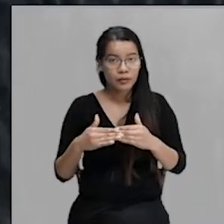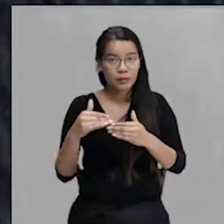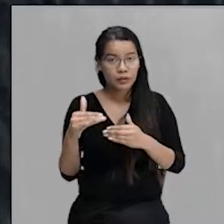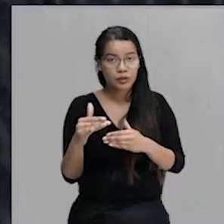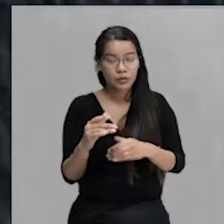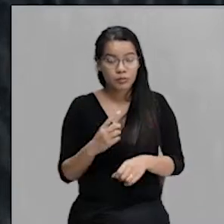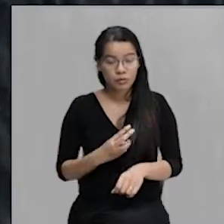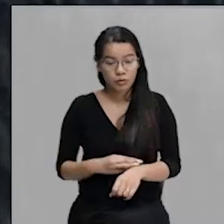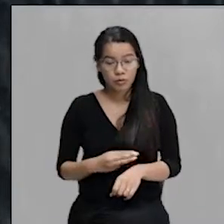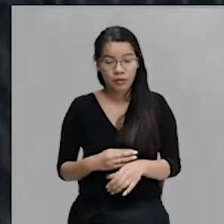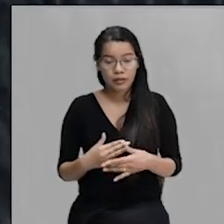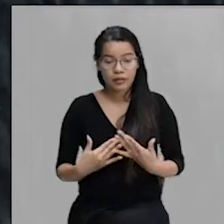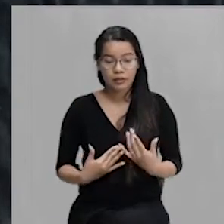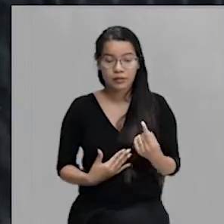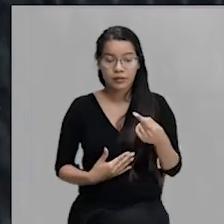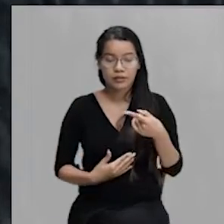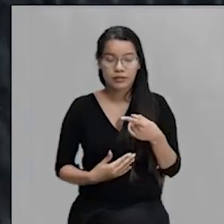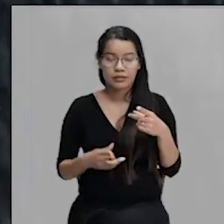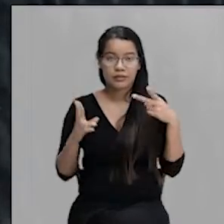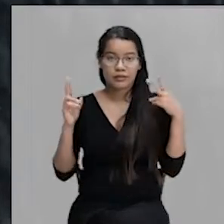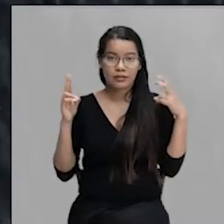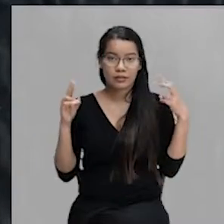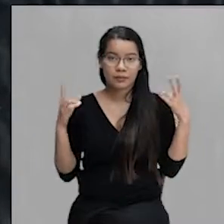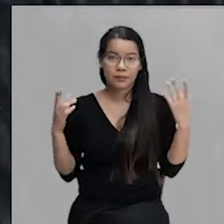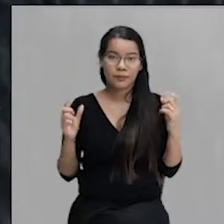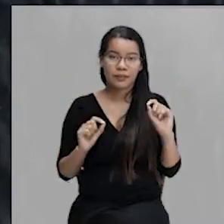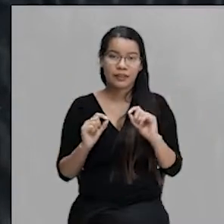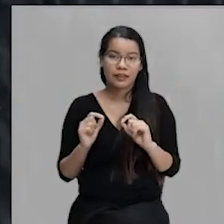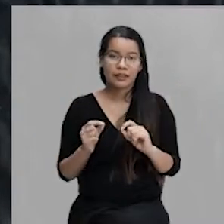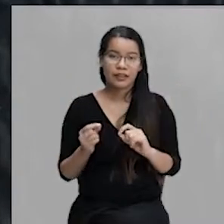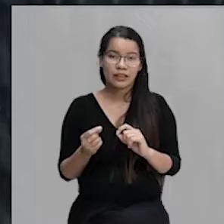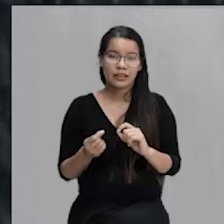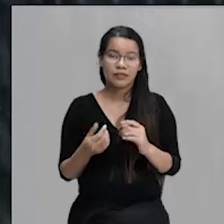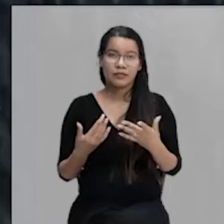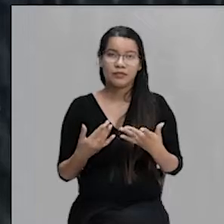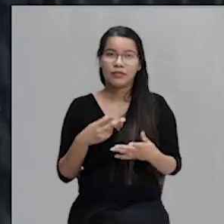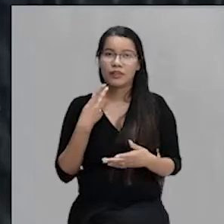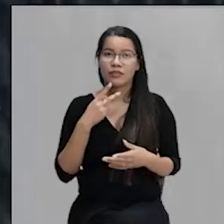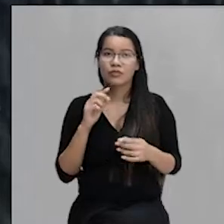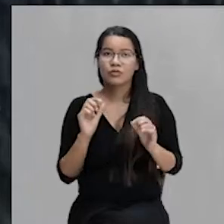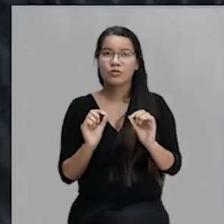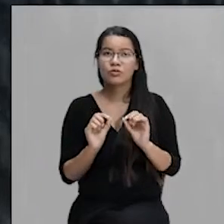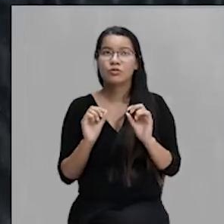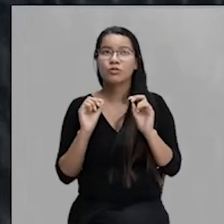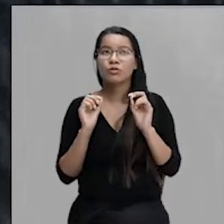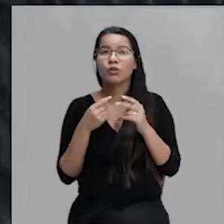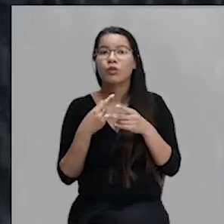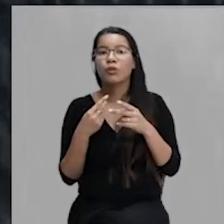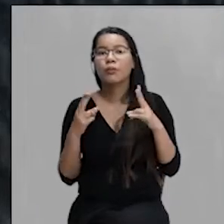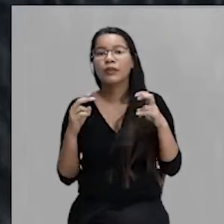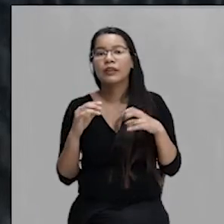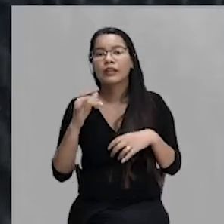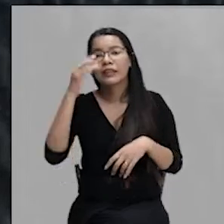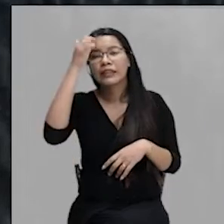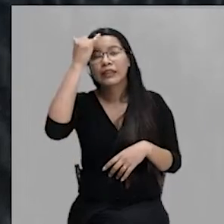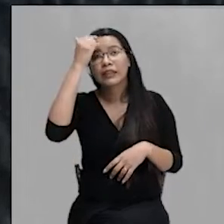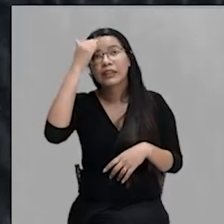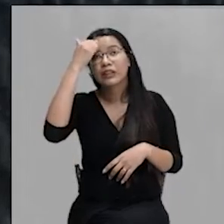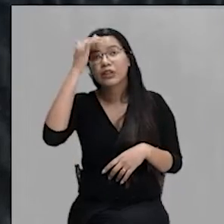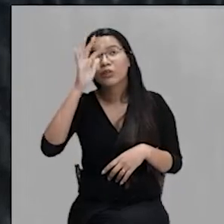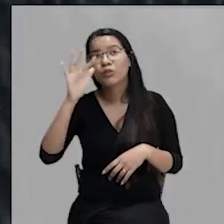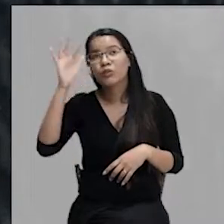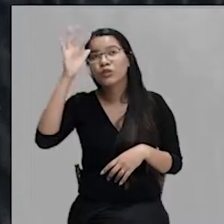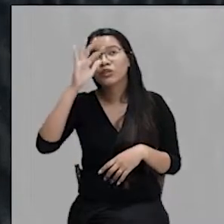momento, esses temas que tratavam das ideologias antagônicas e tal, eles começam a dividir